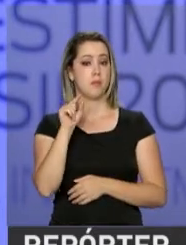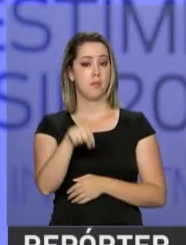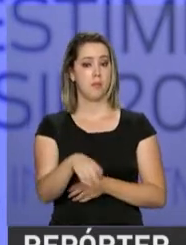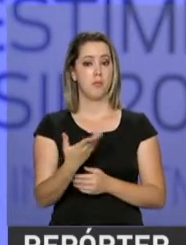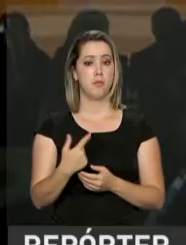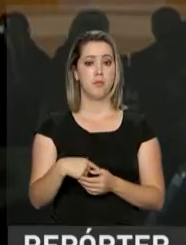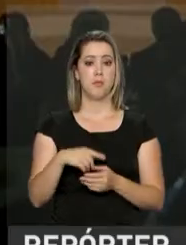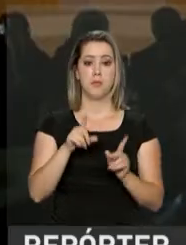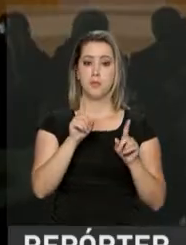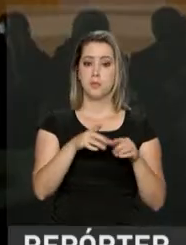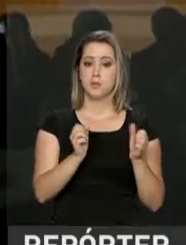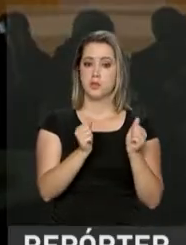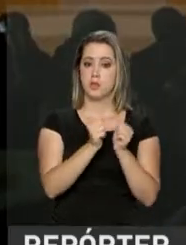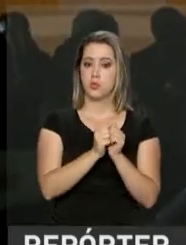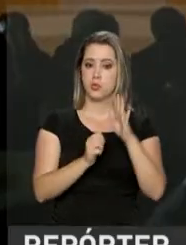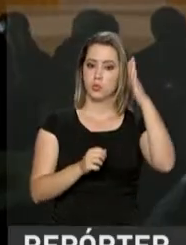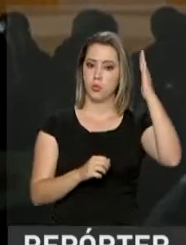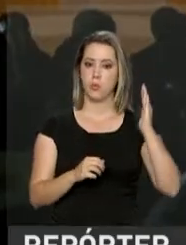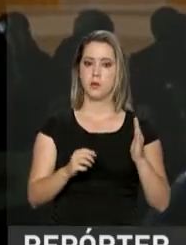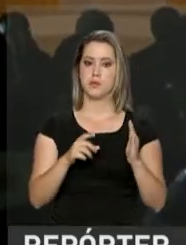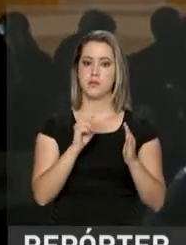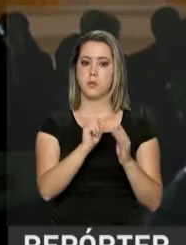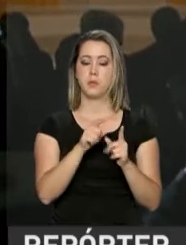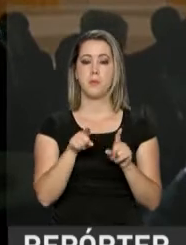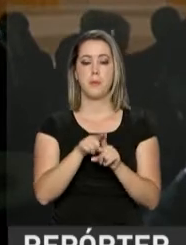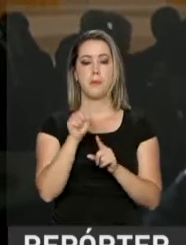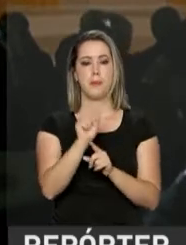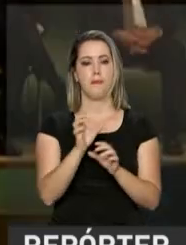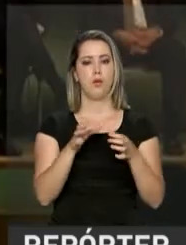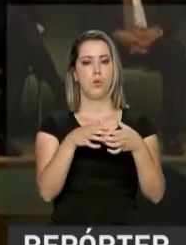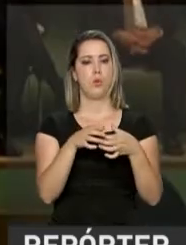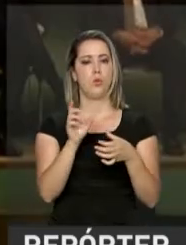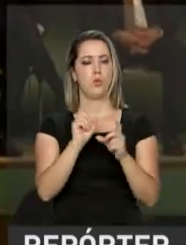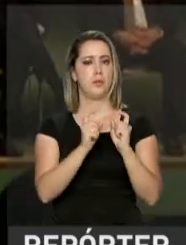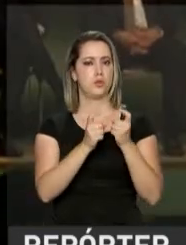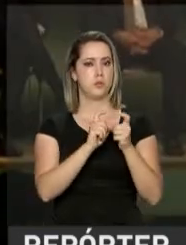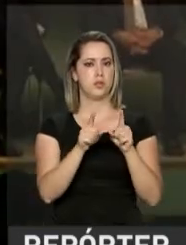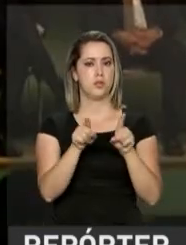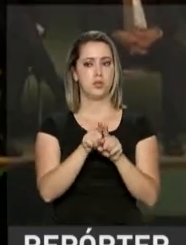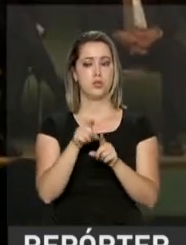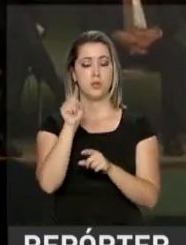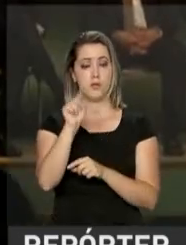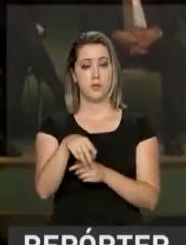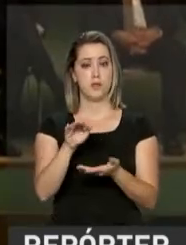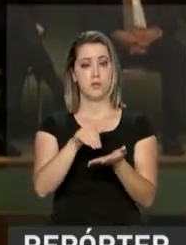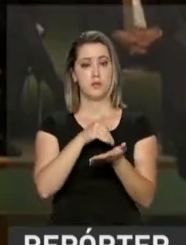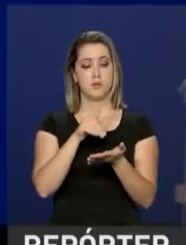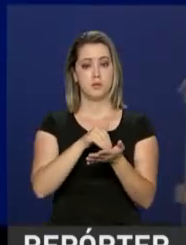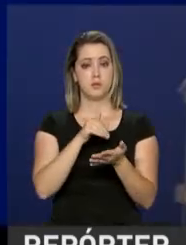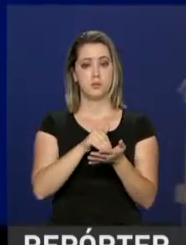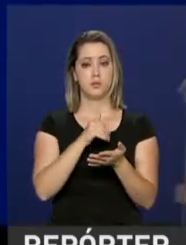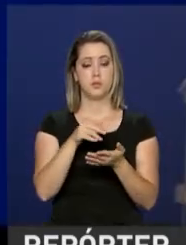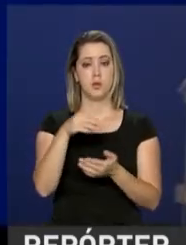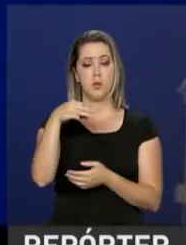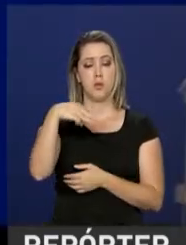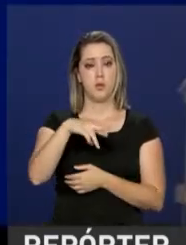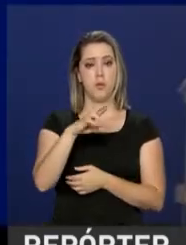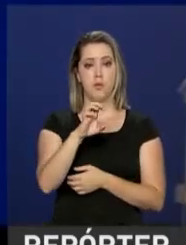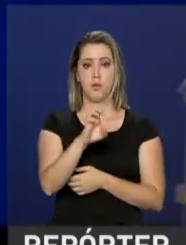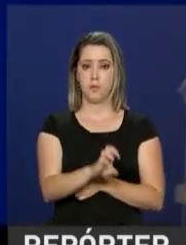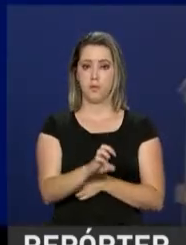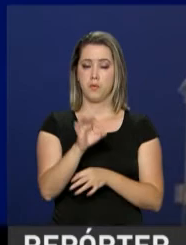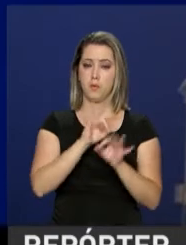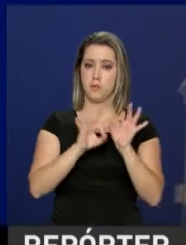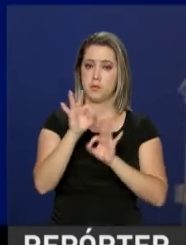lado brasileiro. O fundo será administrado por uma secretaria executiva sob responsabilidade da Secretaria de Assuntos Internacionais do Ministério